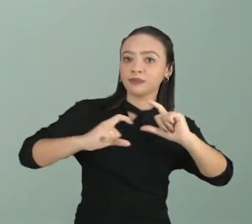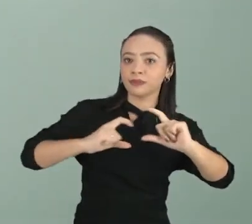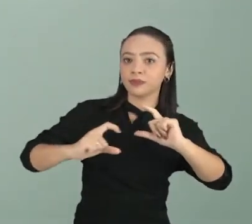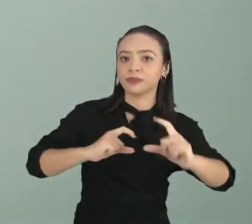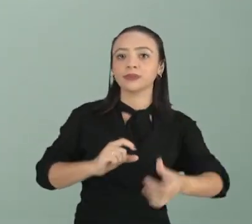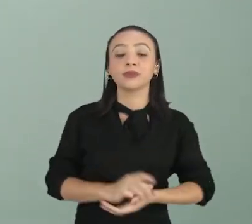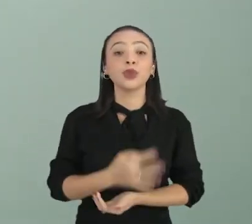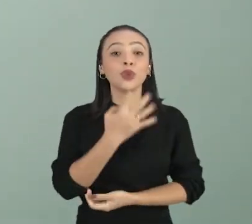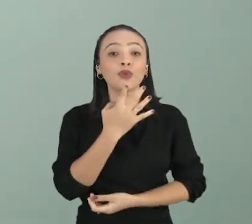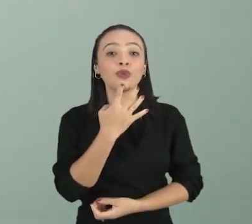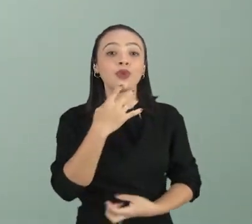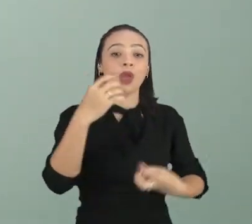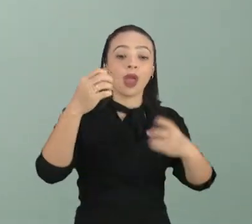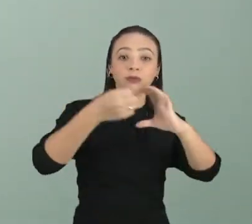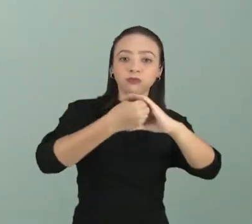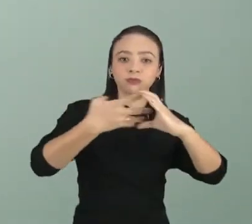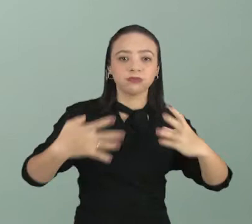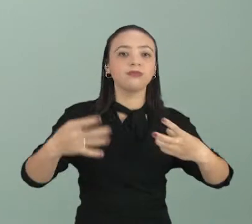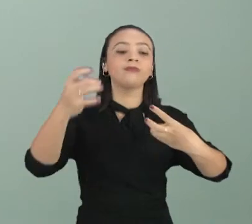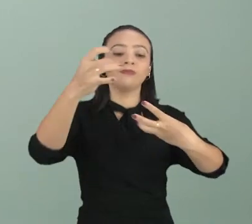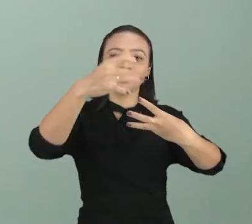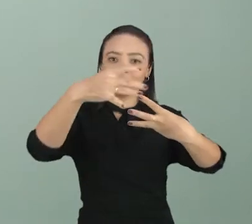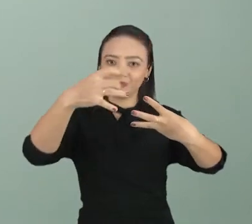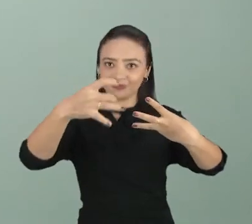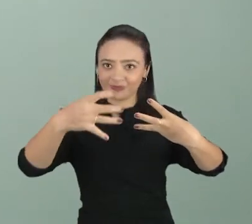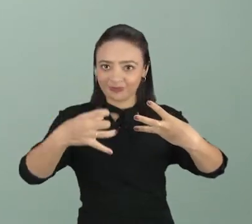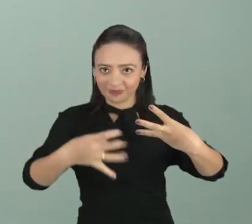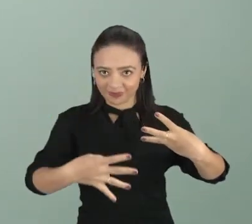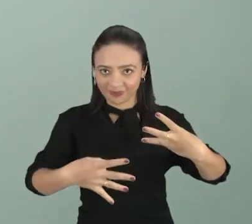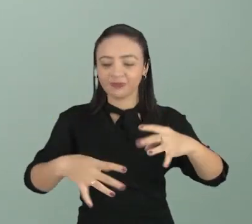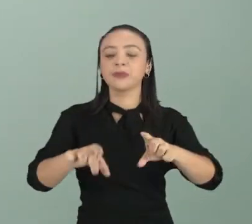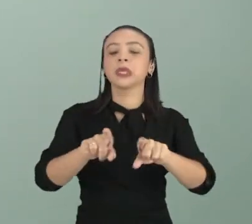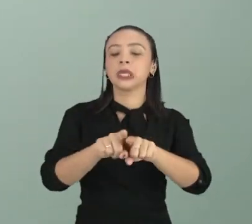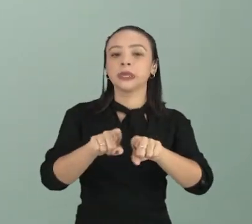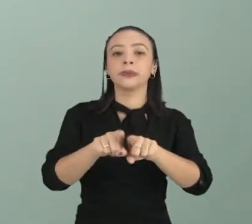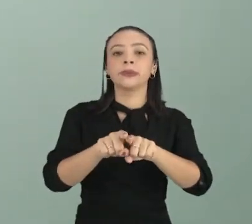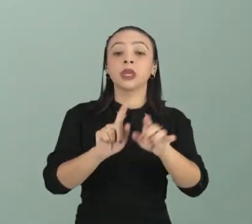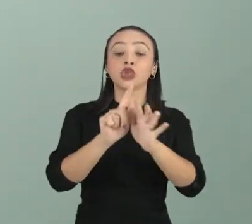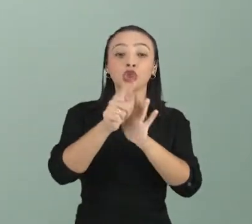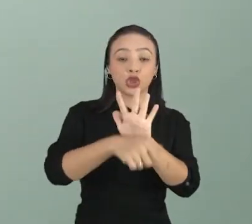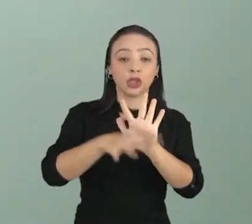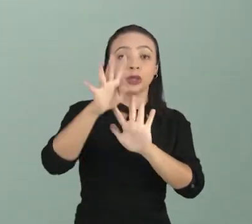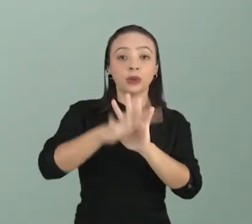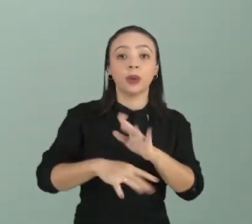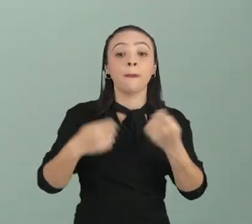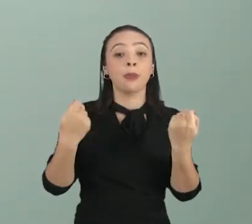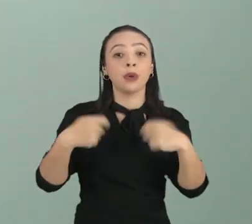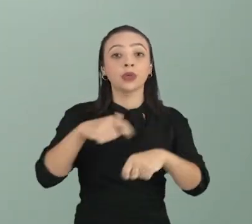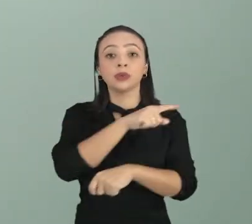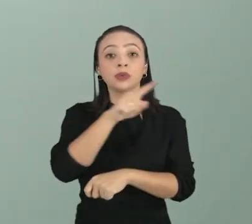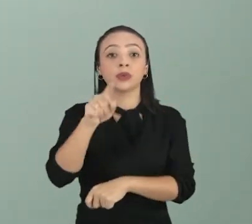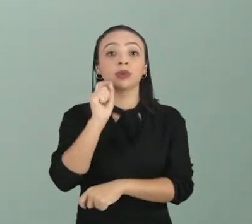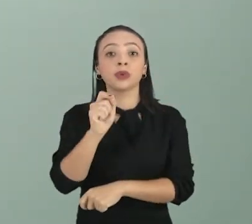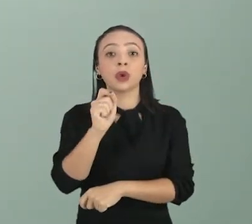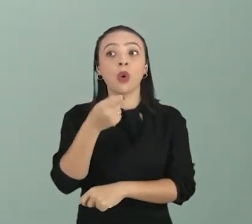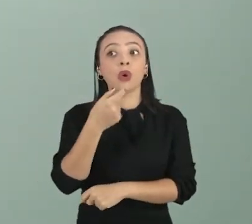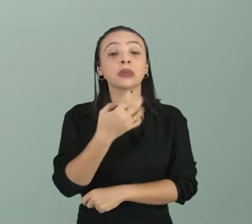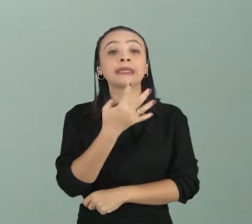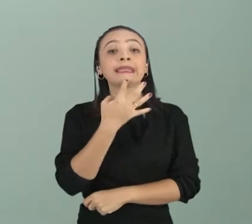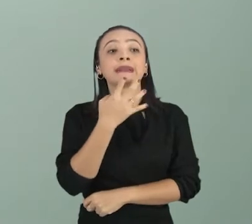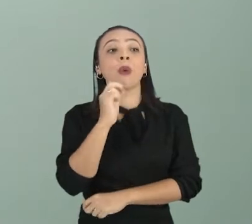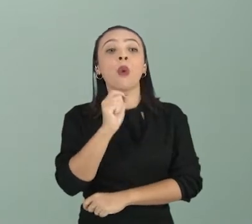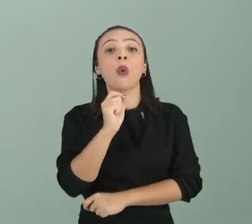Vamos conhecer as características desses 3 gêneros textuais para que vocês possam distinguir